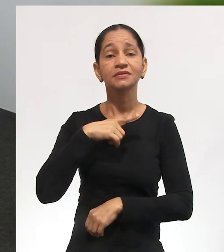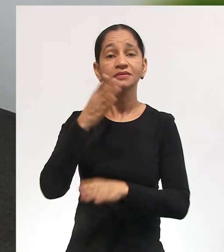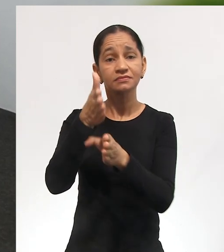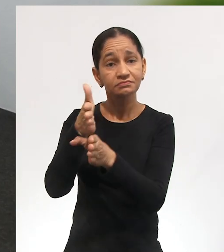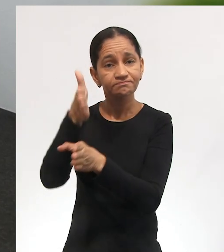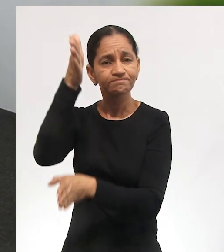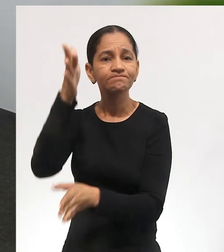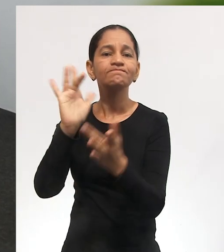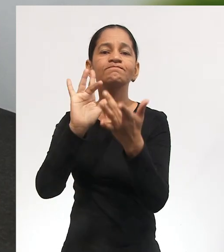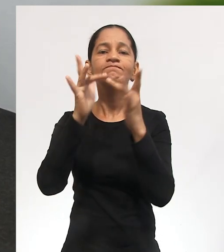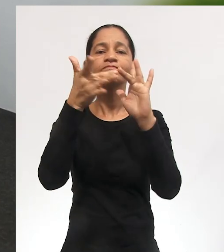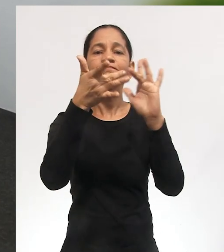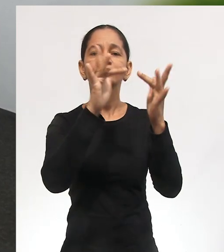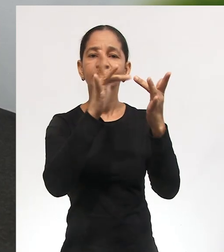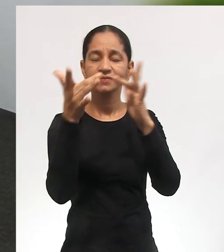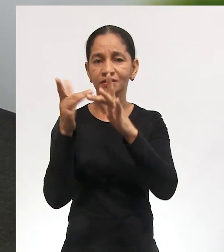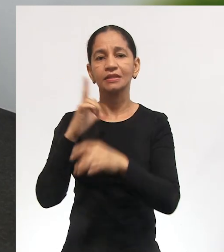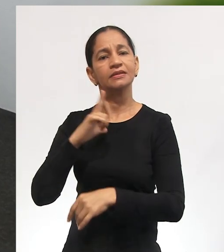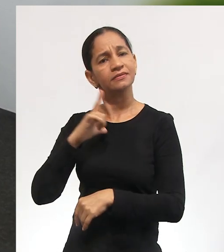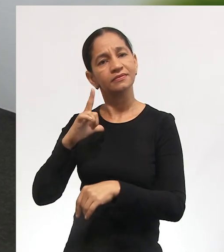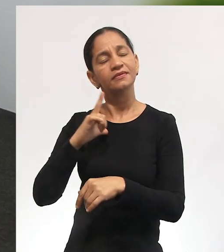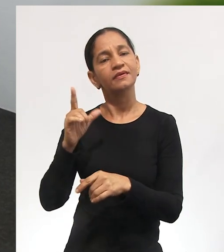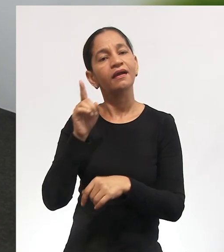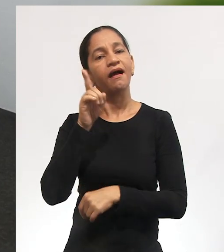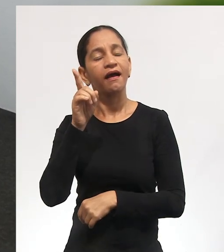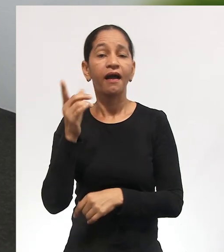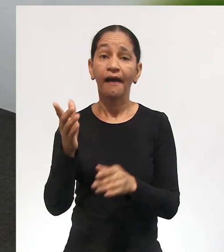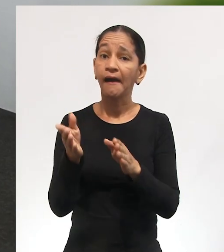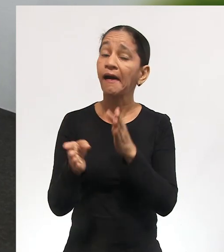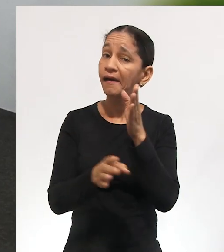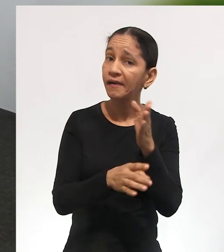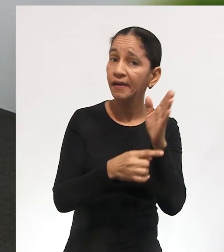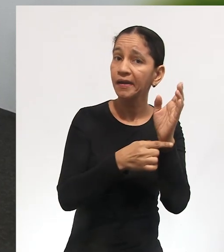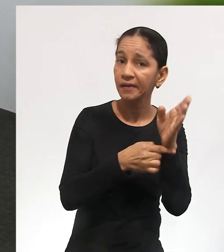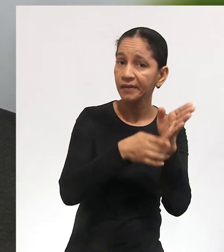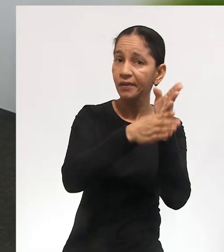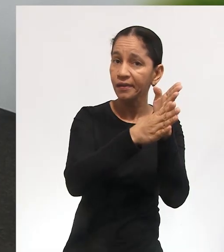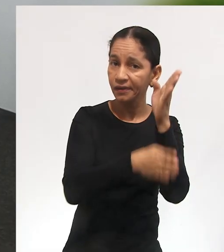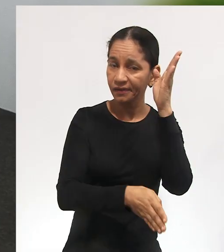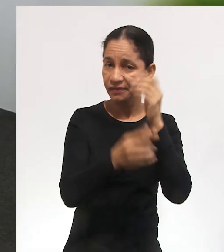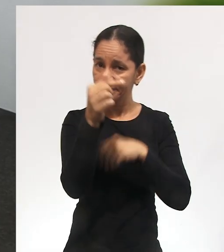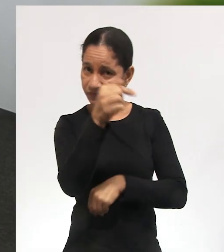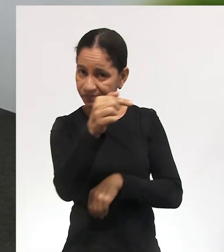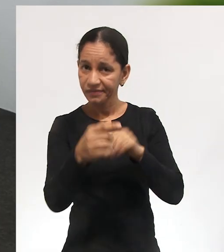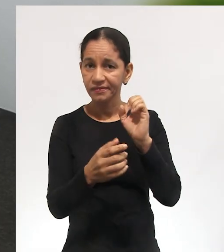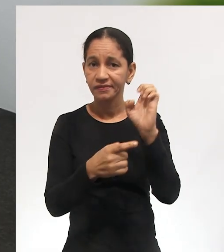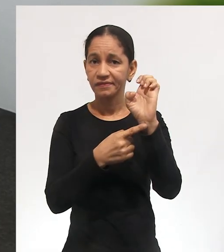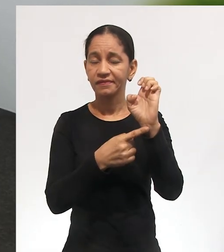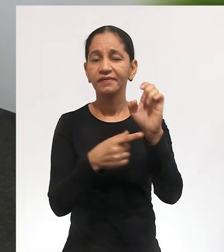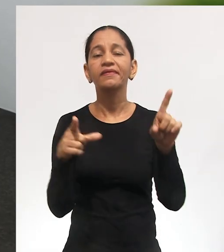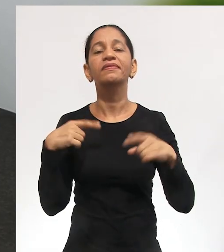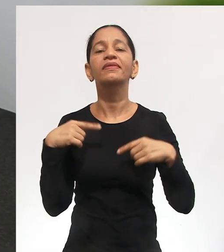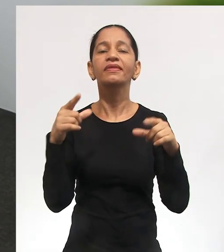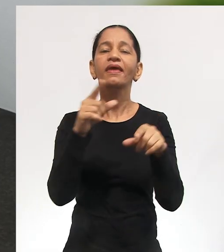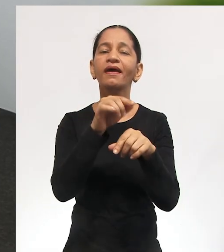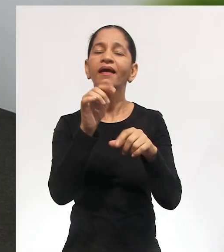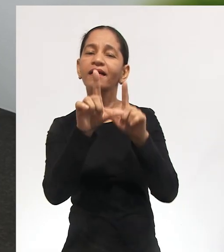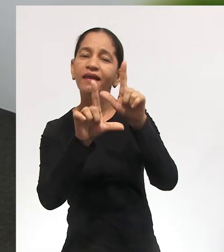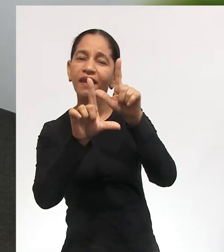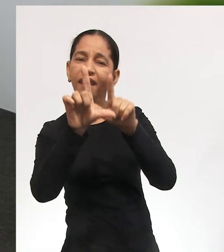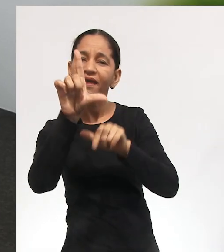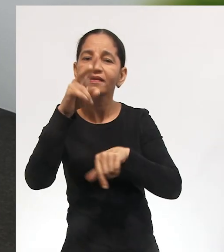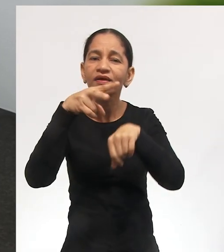uma parede branca com pontos interconectados. À minha esquerda tem outra parede branca com inscrições